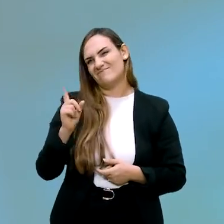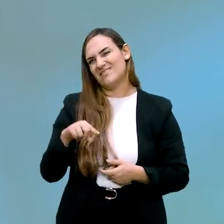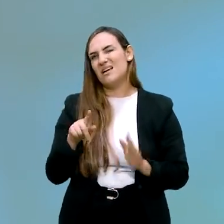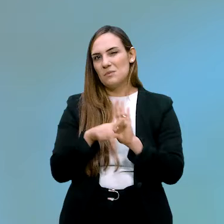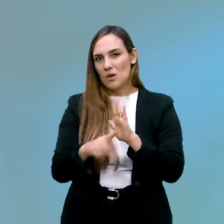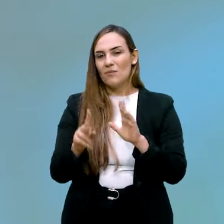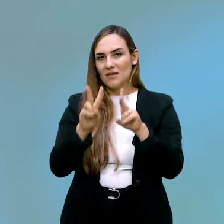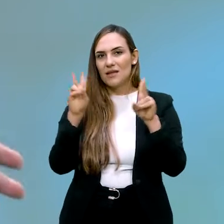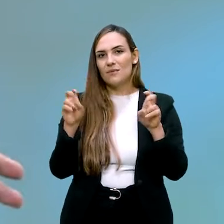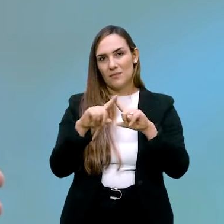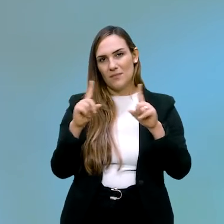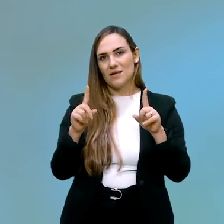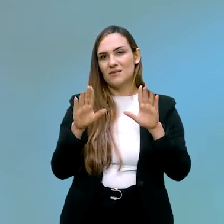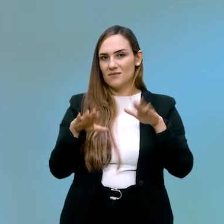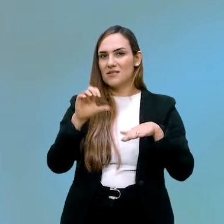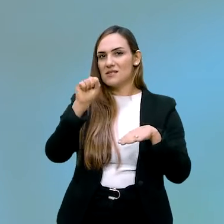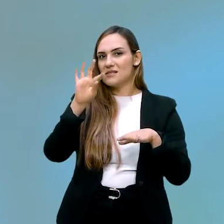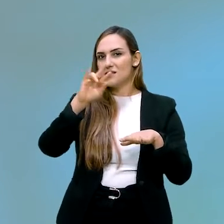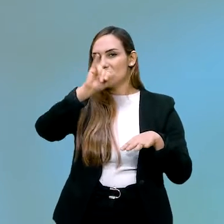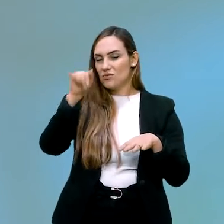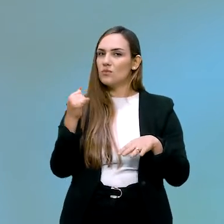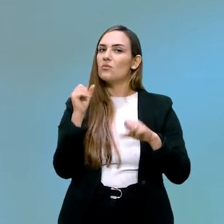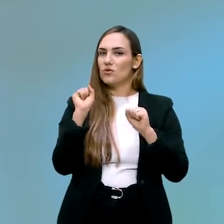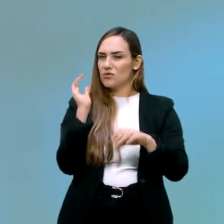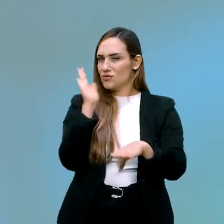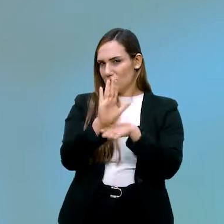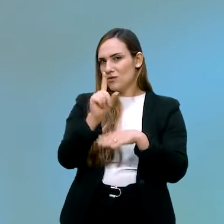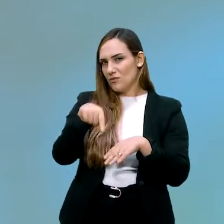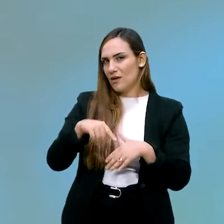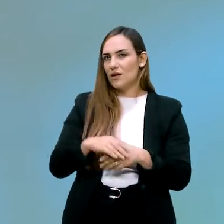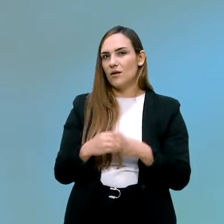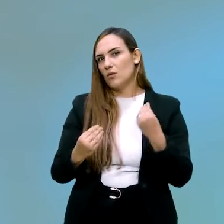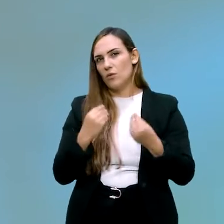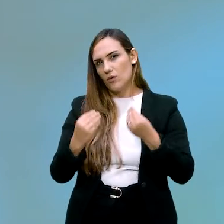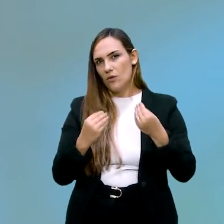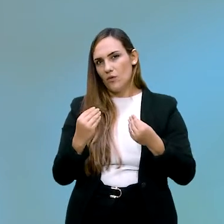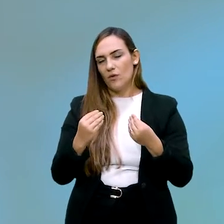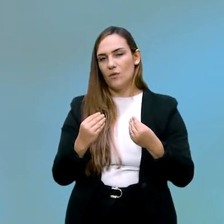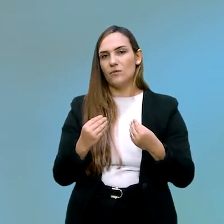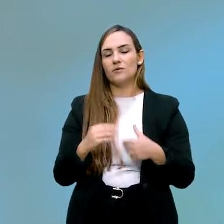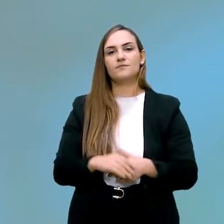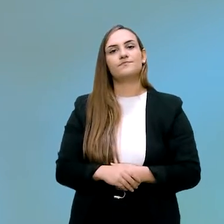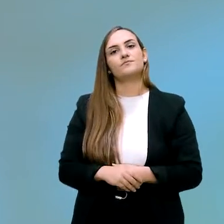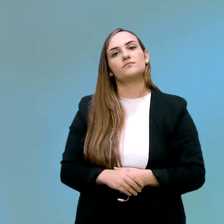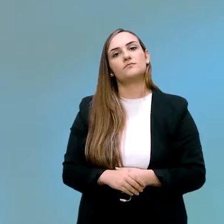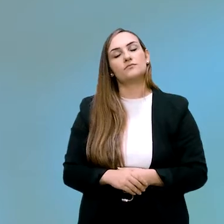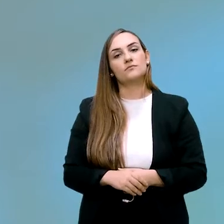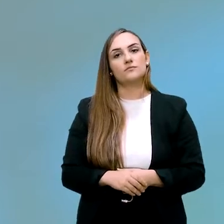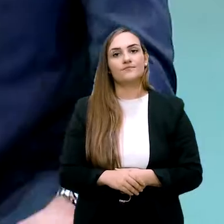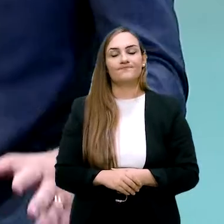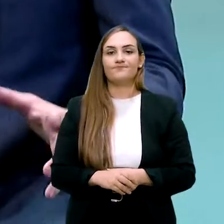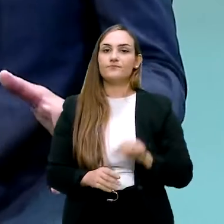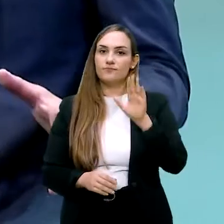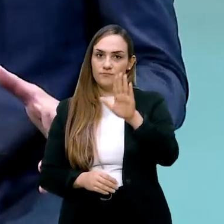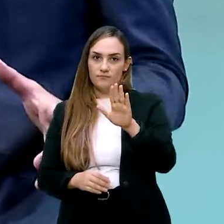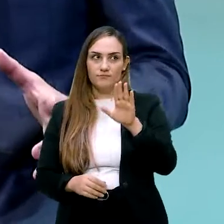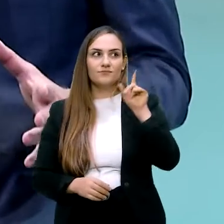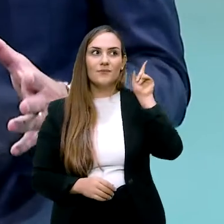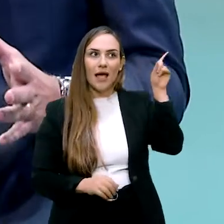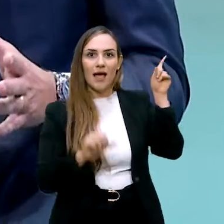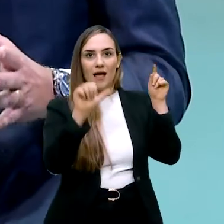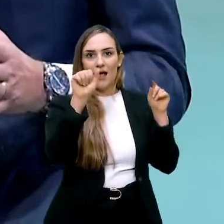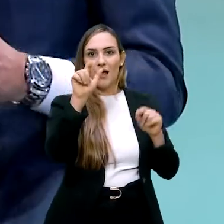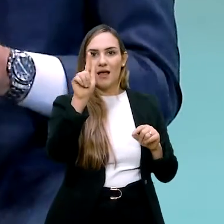de mercado, mas essa decisão da STJ vai refletir também no posicionamento de mercado das operadoras, ou não? A Agência Nacional de